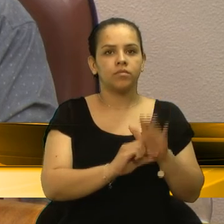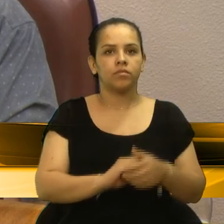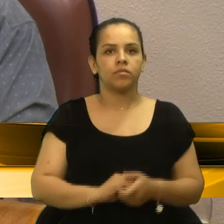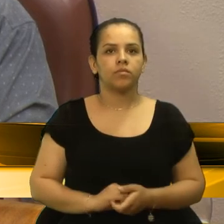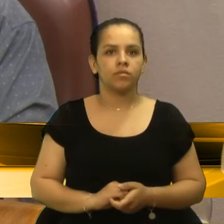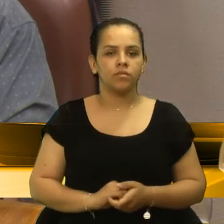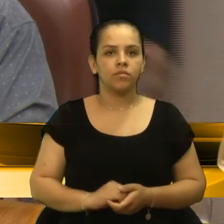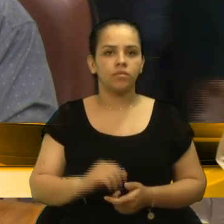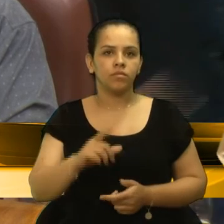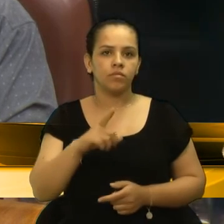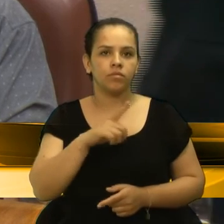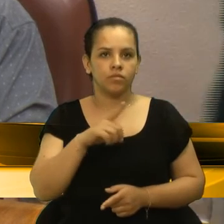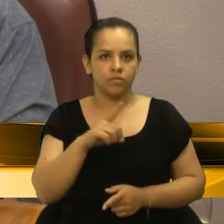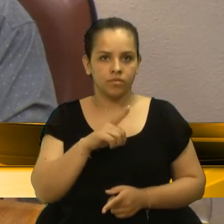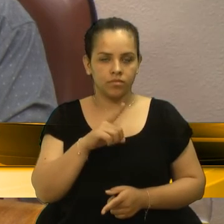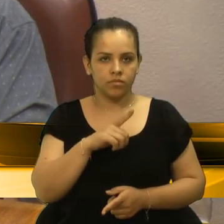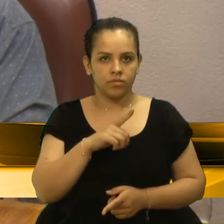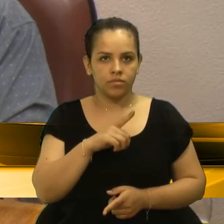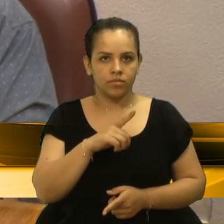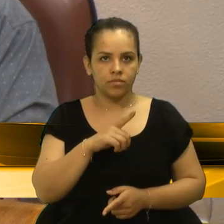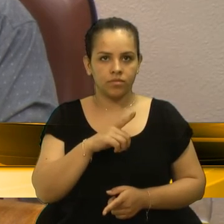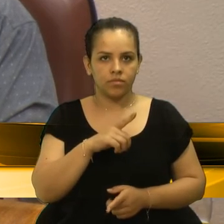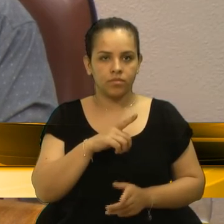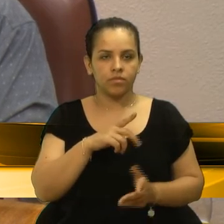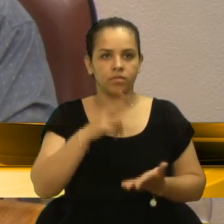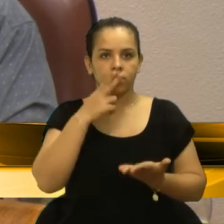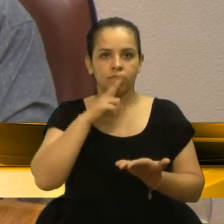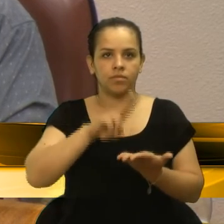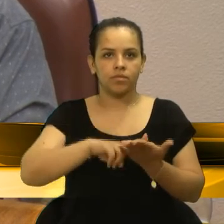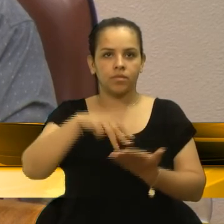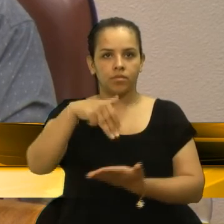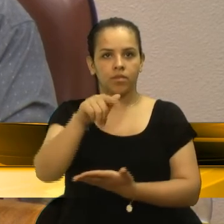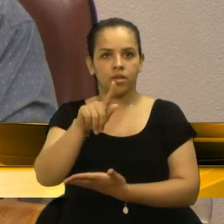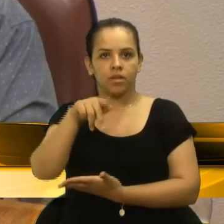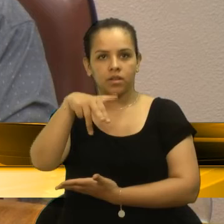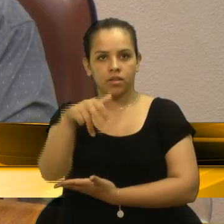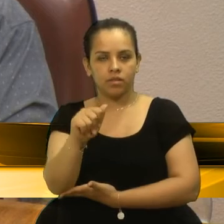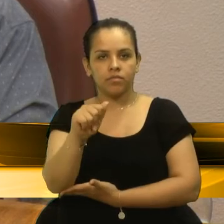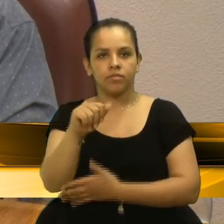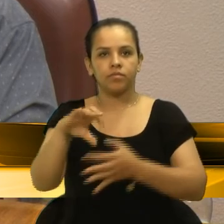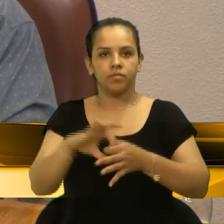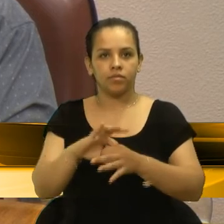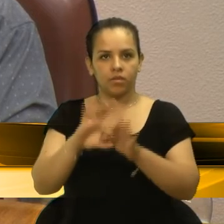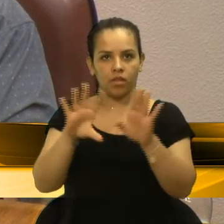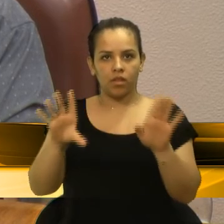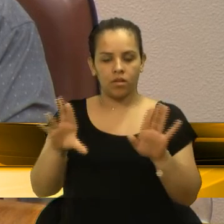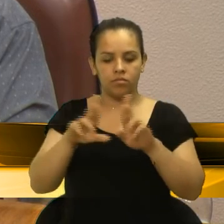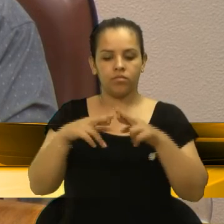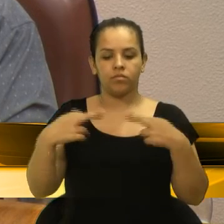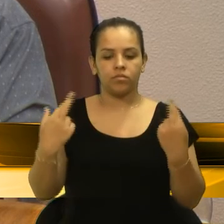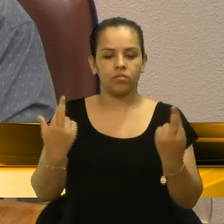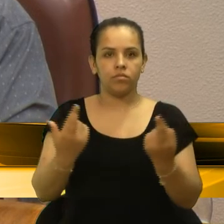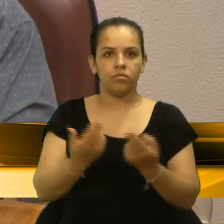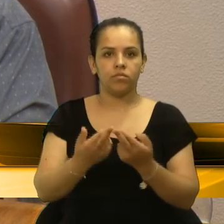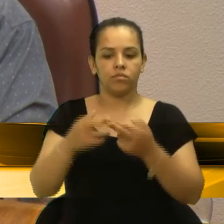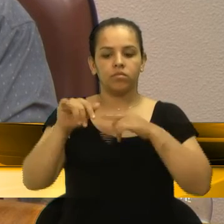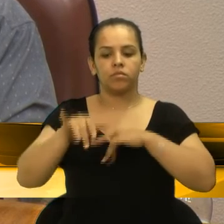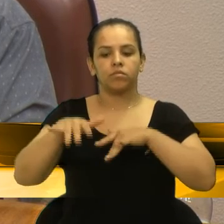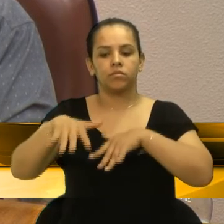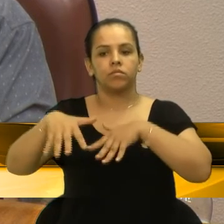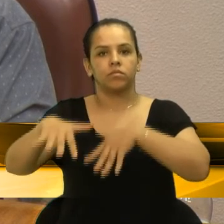contraposição às garantias elencadas na Carta Magna. Outros sim, as liberdades de reunião e de